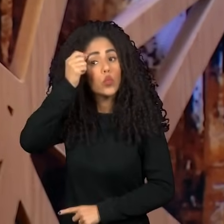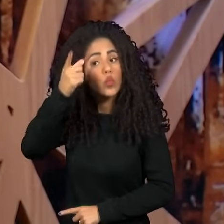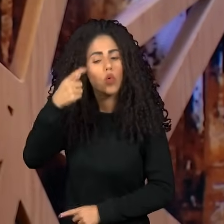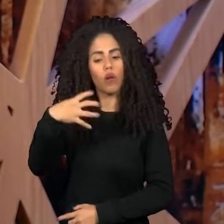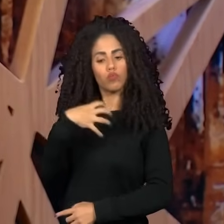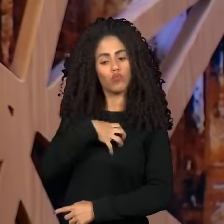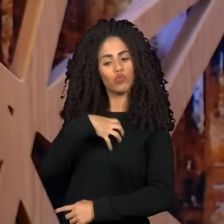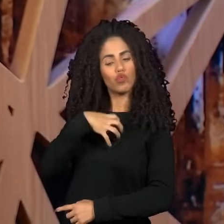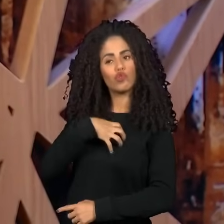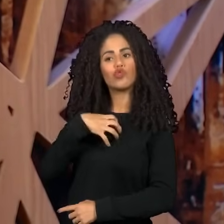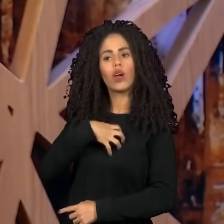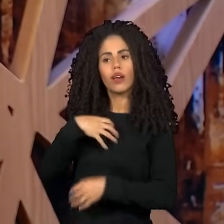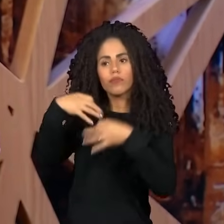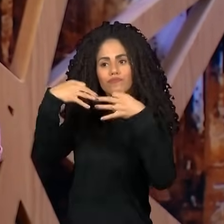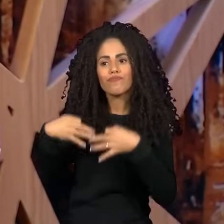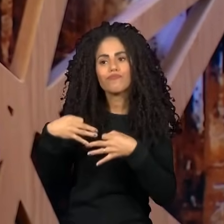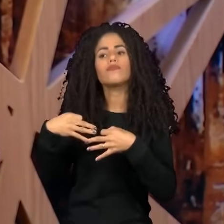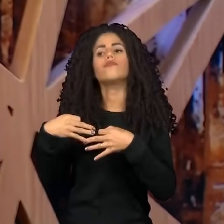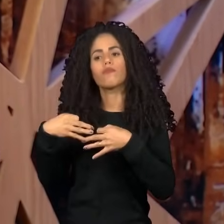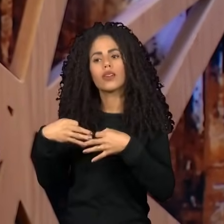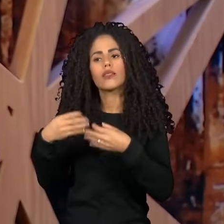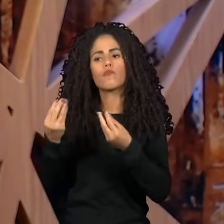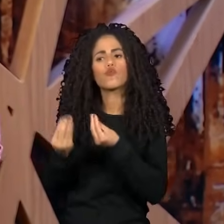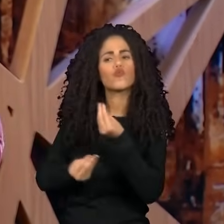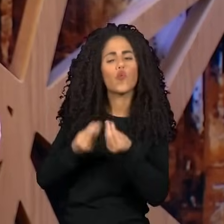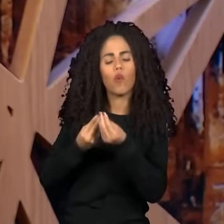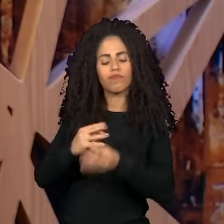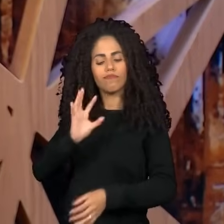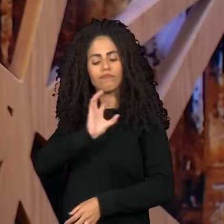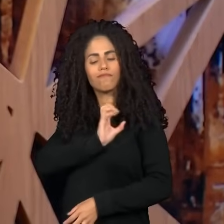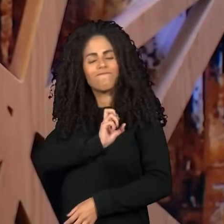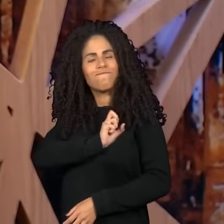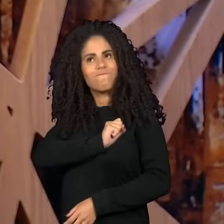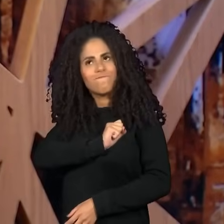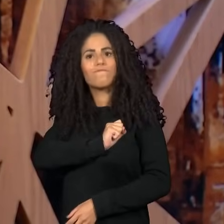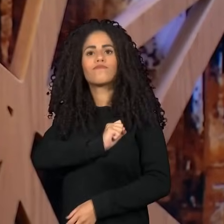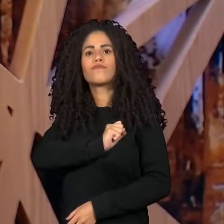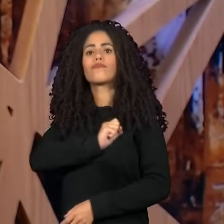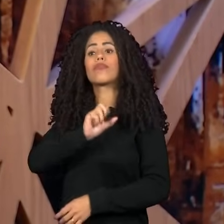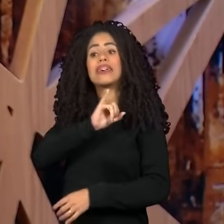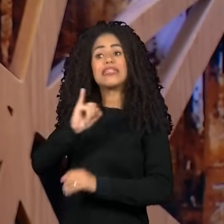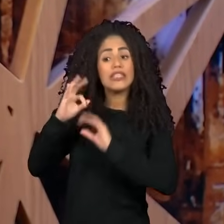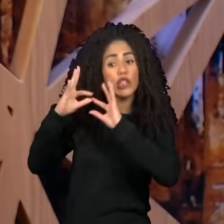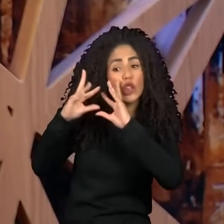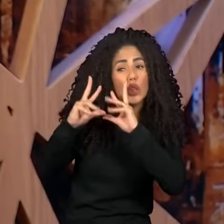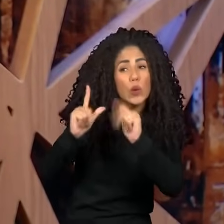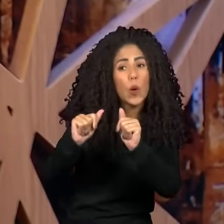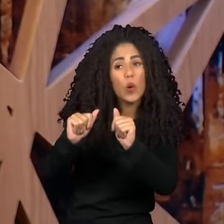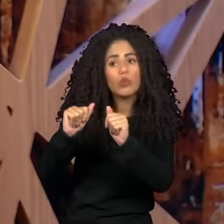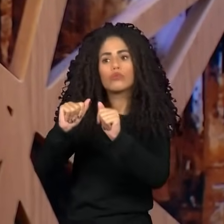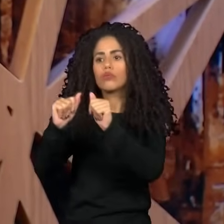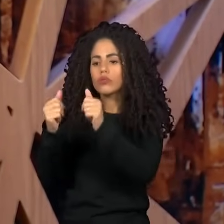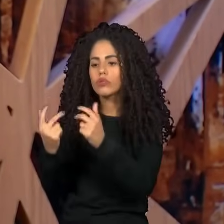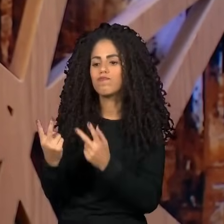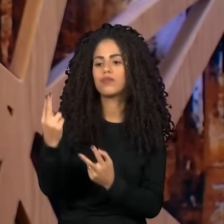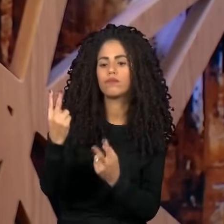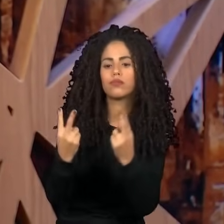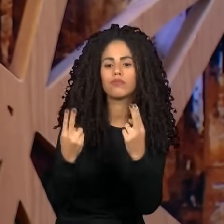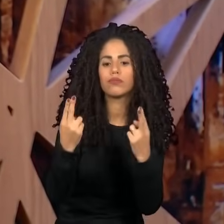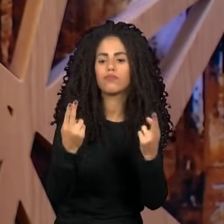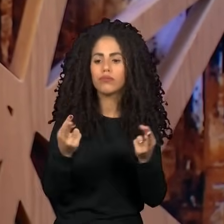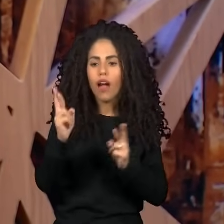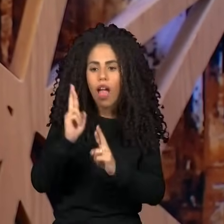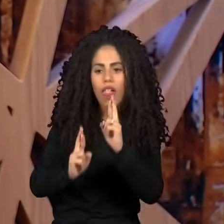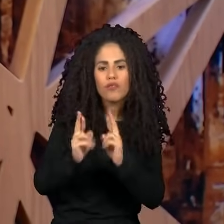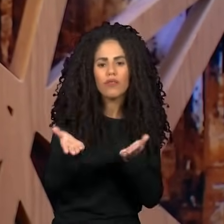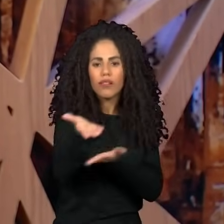uma desconstrução de um olhar ocidental sobre o amor, que quem dera que todos os nossos relacionamentos fossem afrocentrados. Então, que nós possamos